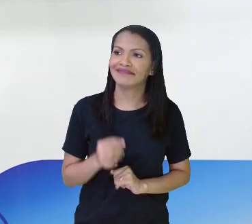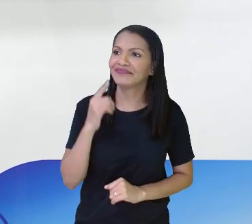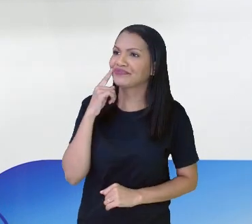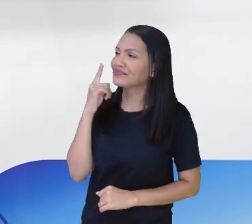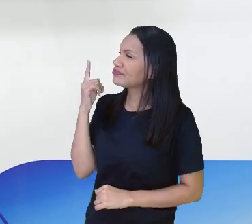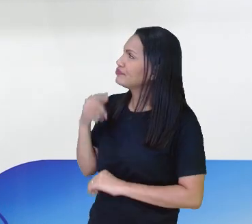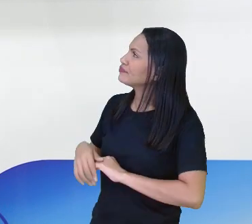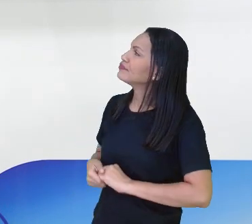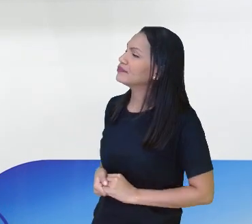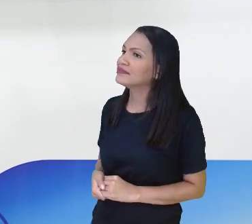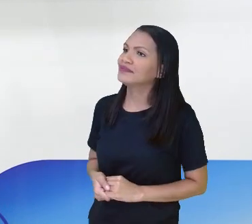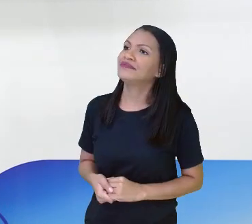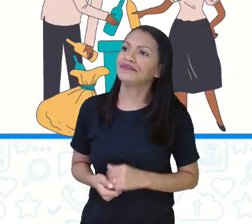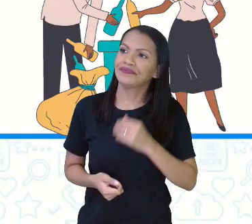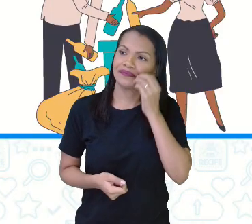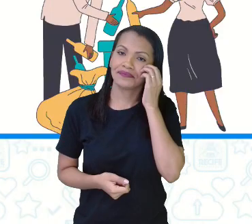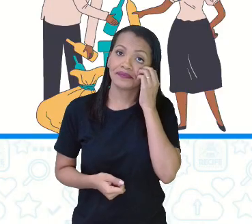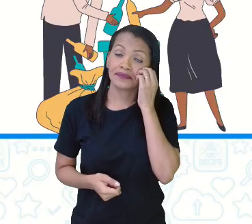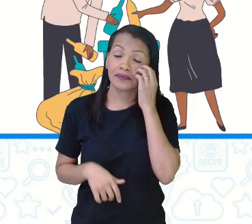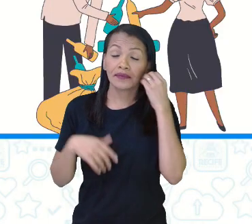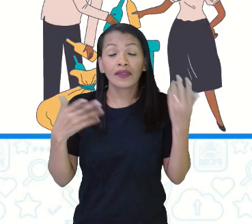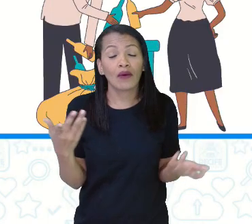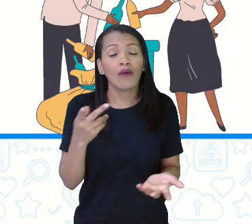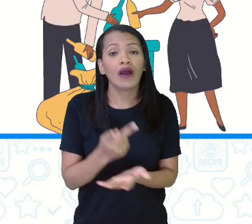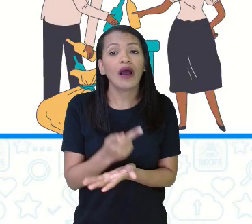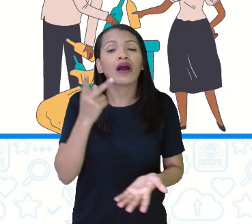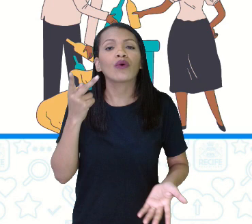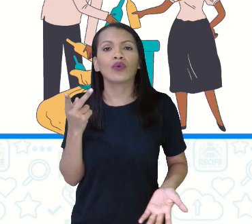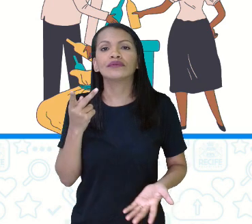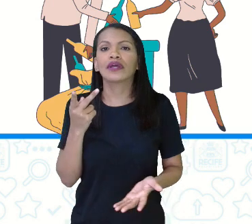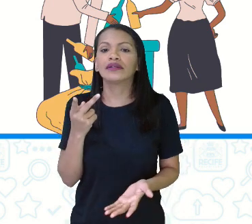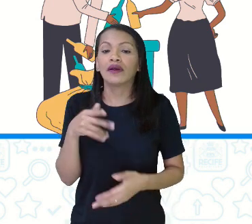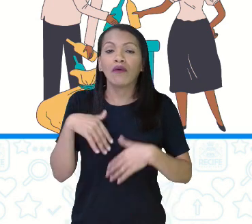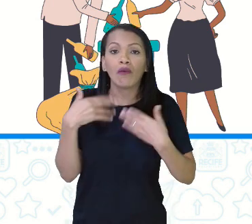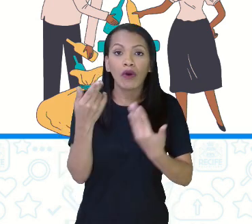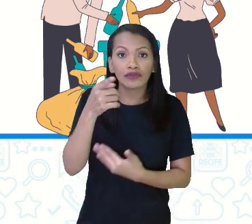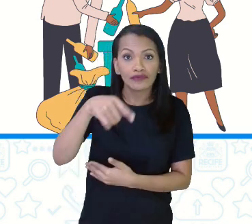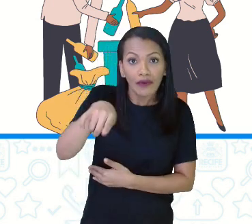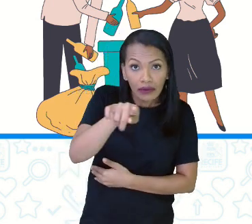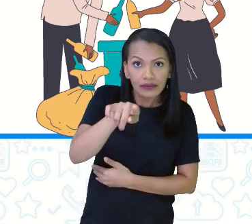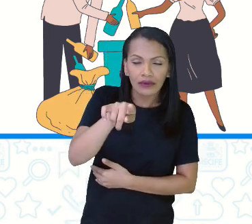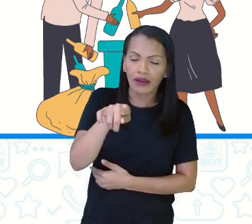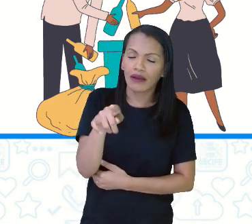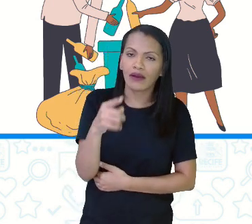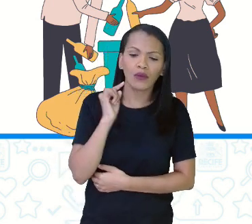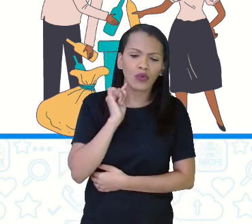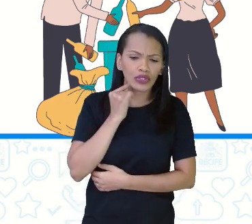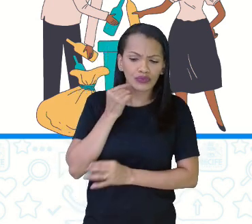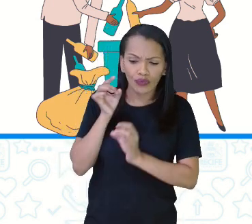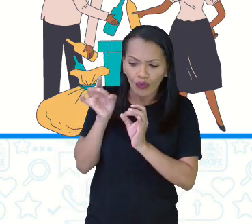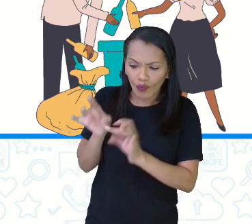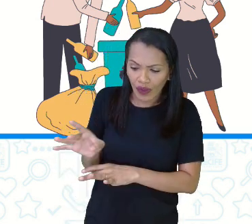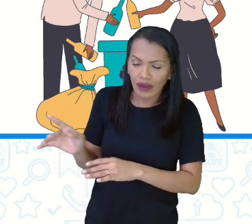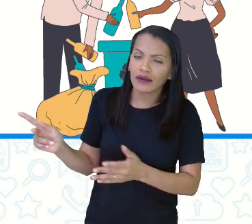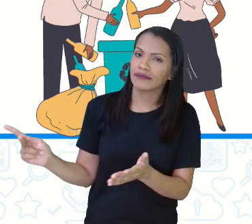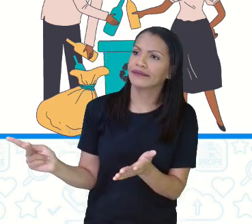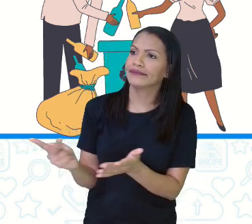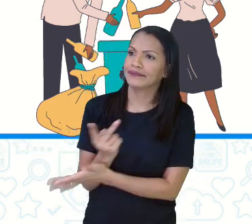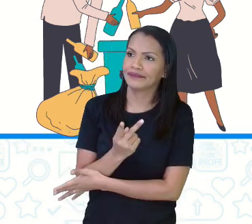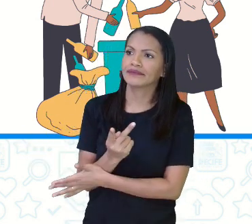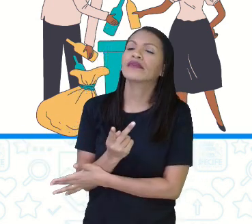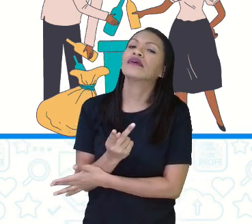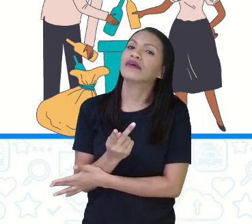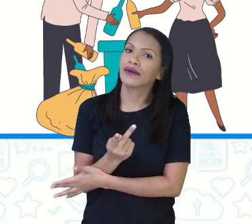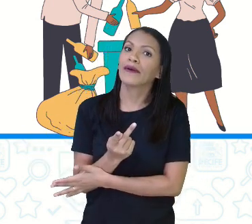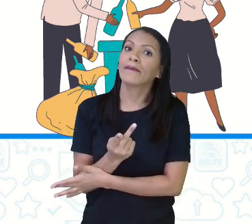resultado do descarte inadequado do lixo é poluição e contaminação do meio ambiente. Para evitar que isso ocorra, fazer a